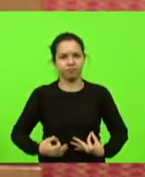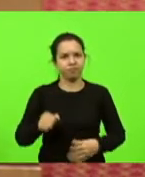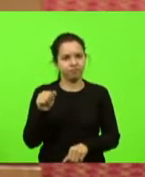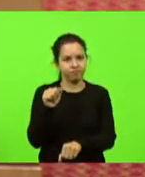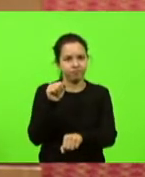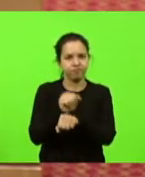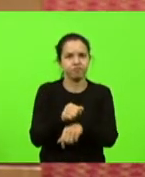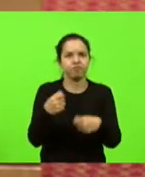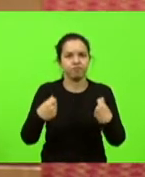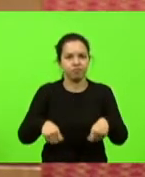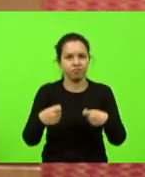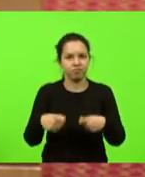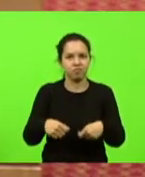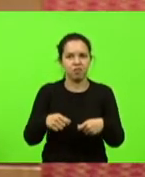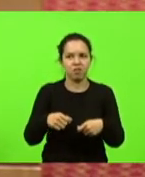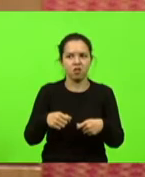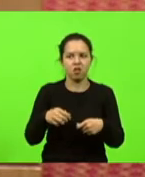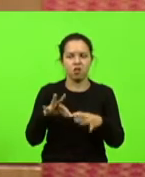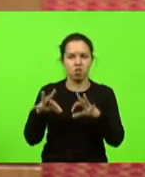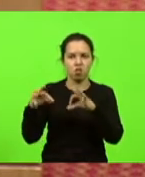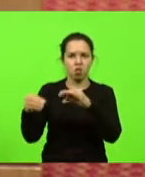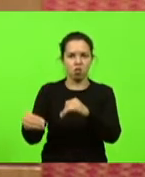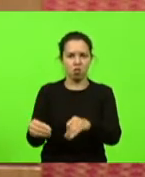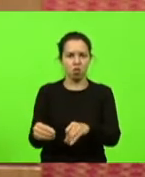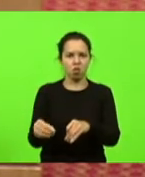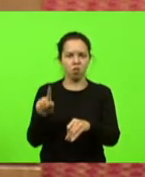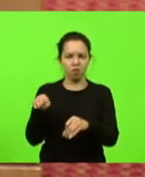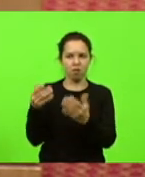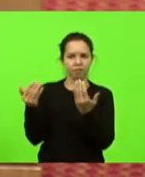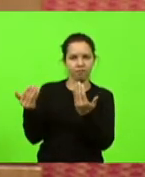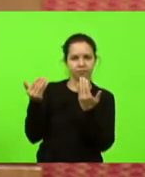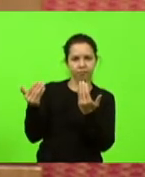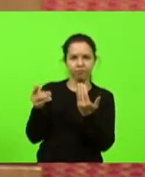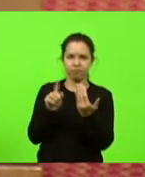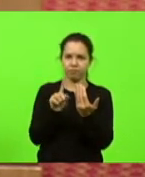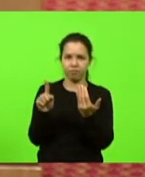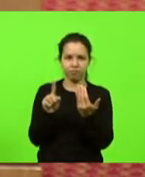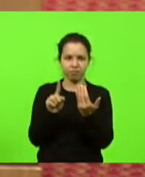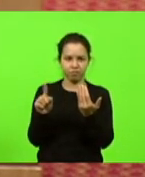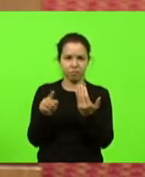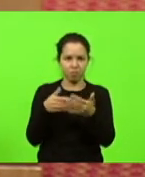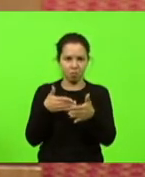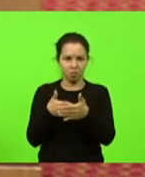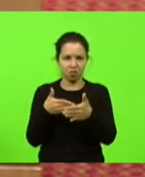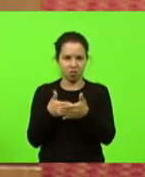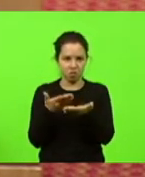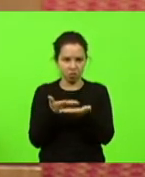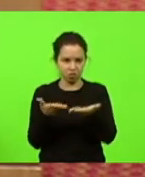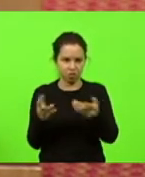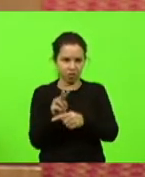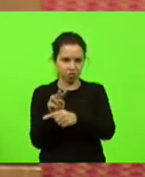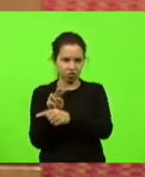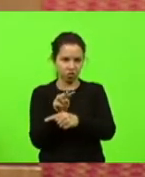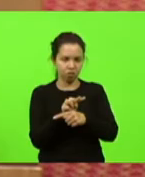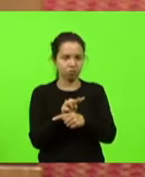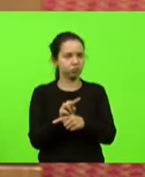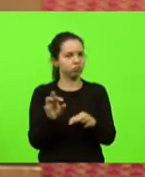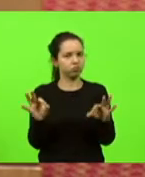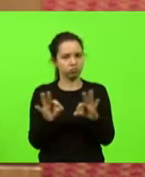é suspeito. Ninguém está impedindo ninguém de fiscalizar. Agora, tem recursos que